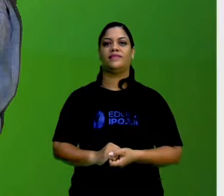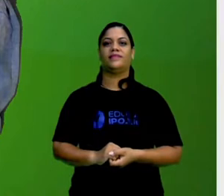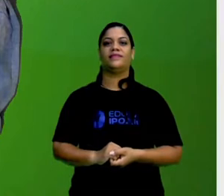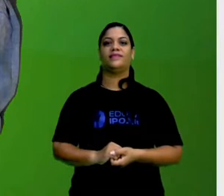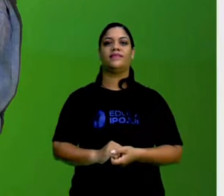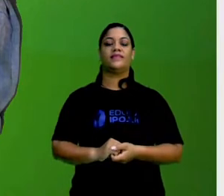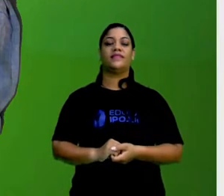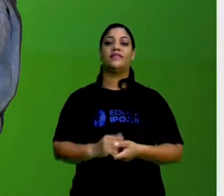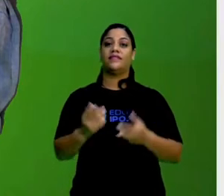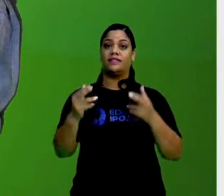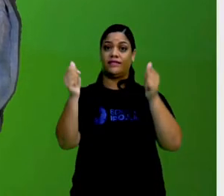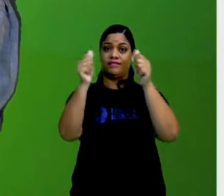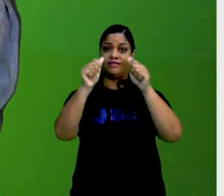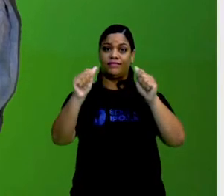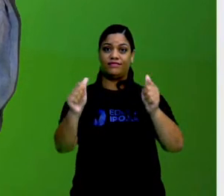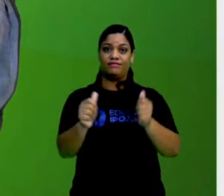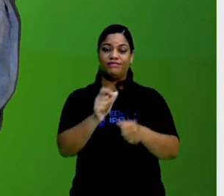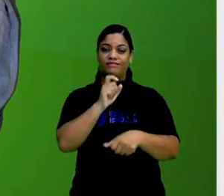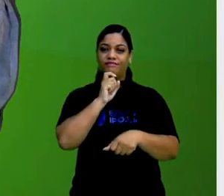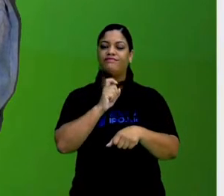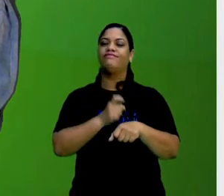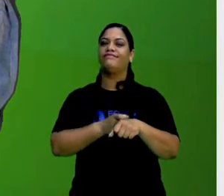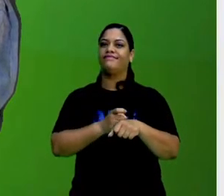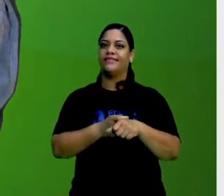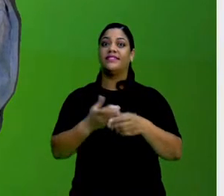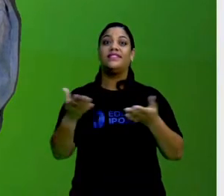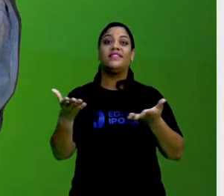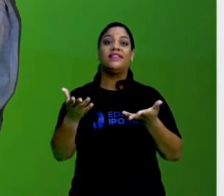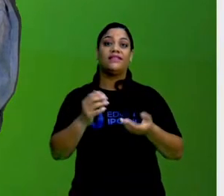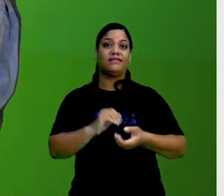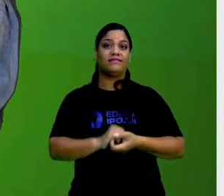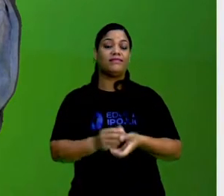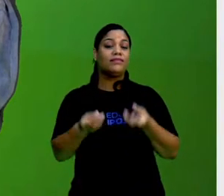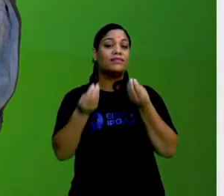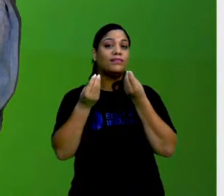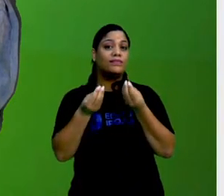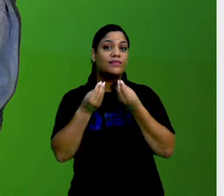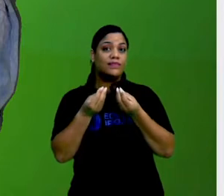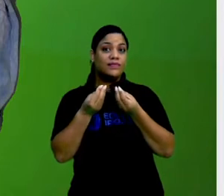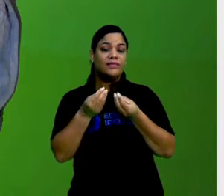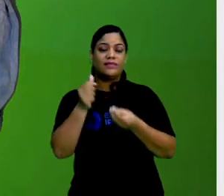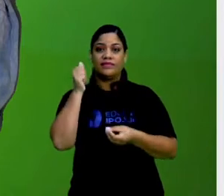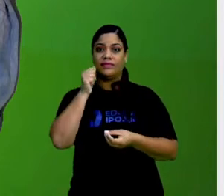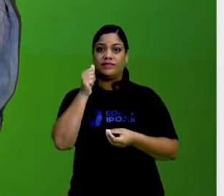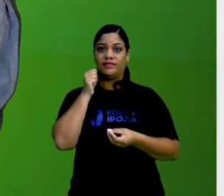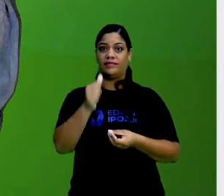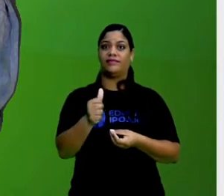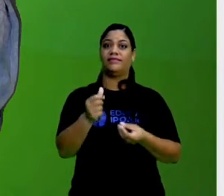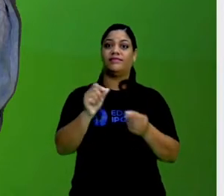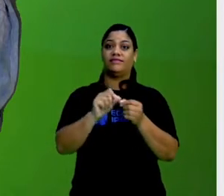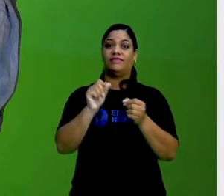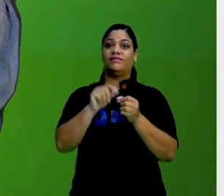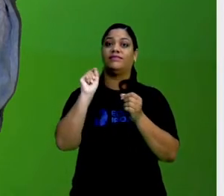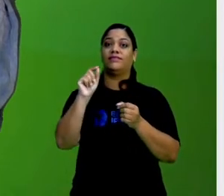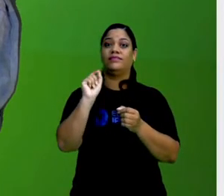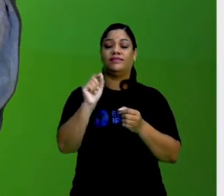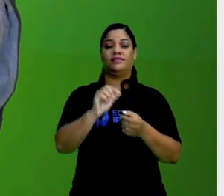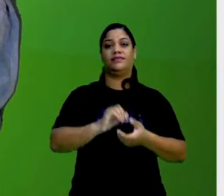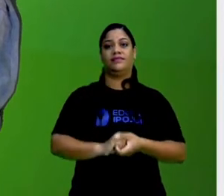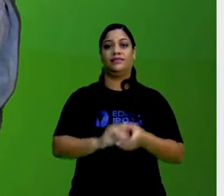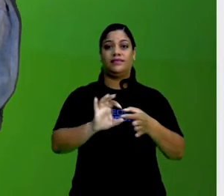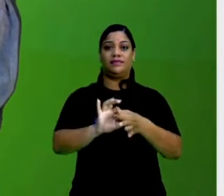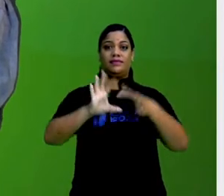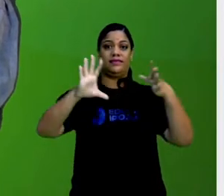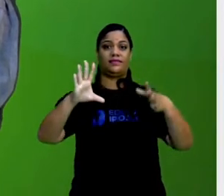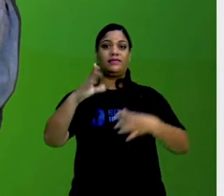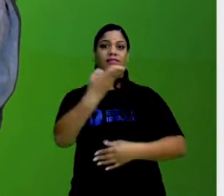estátua de gelo. E agora? Como é que ela ia derreter o seu amigo, leiturinha. Tem